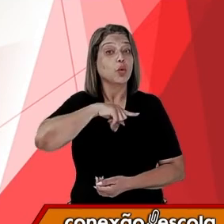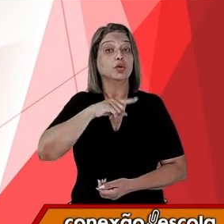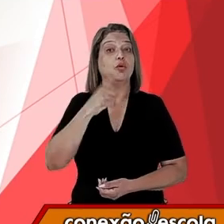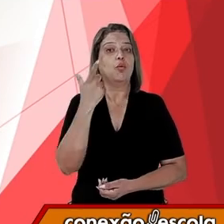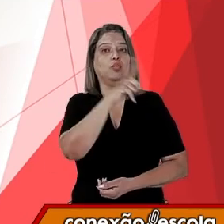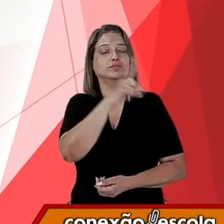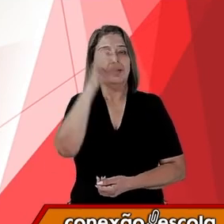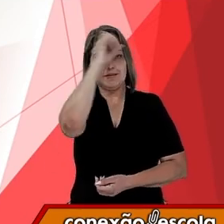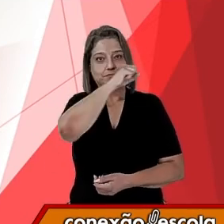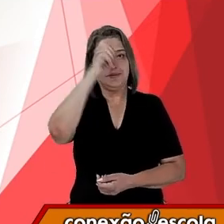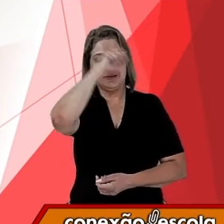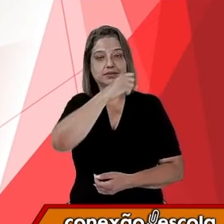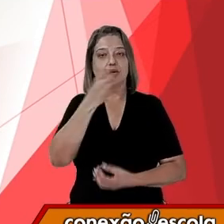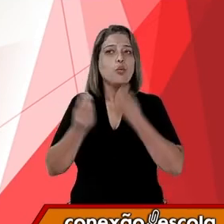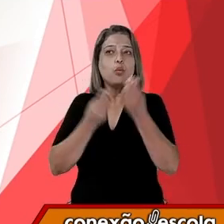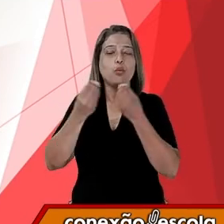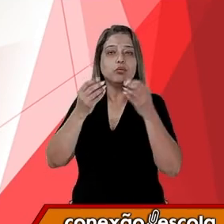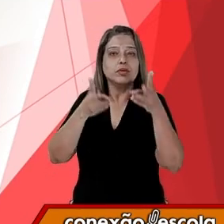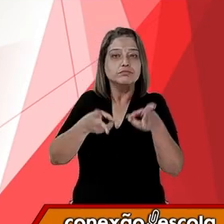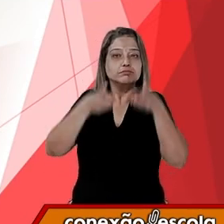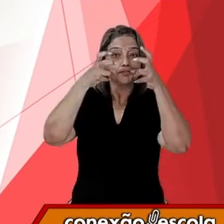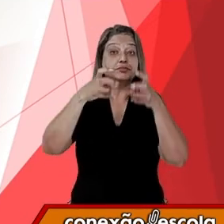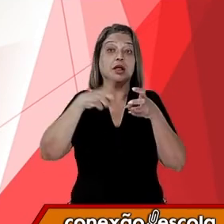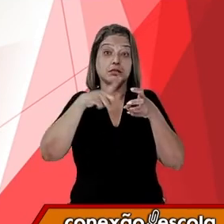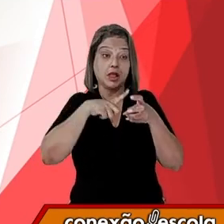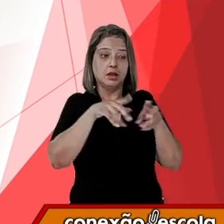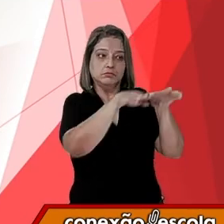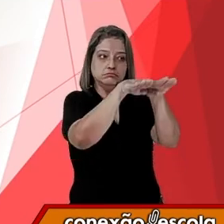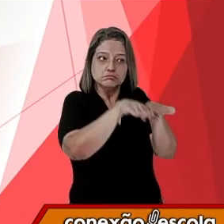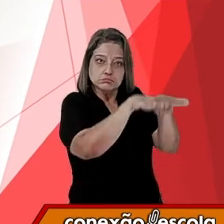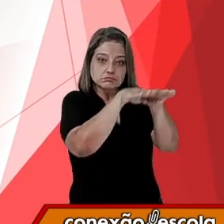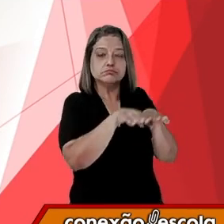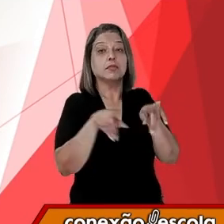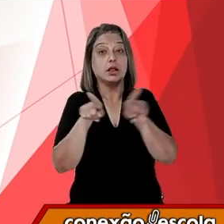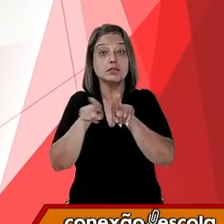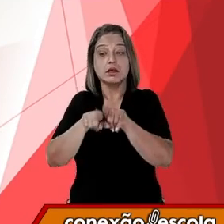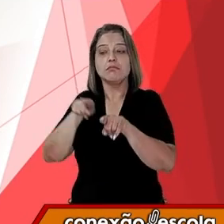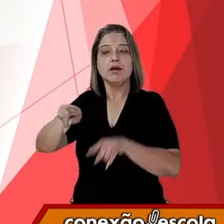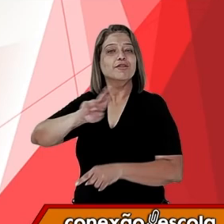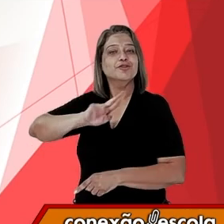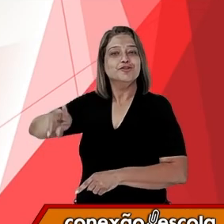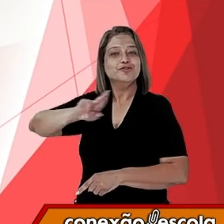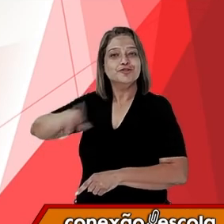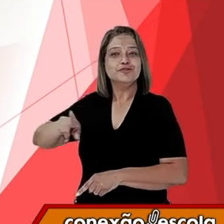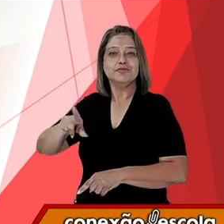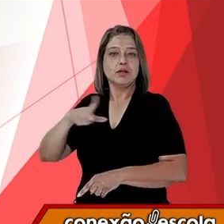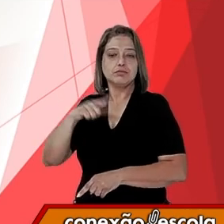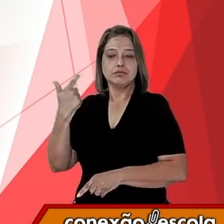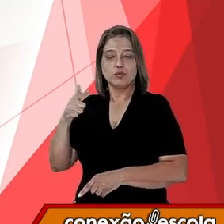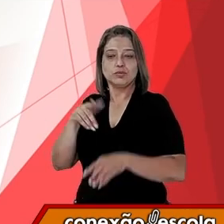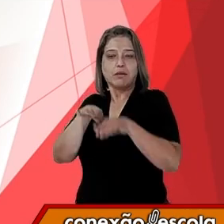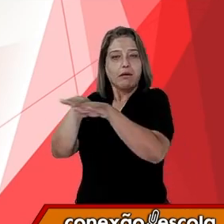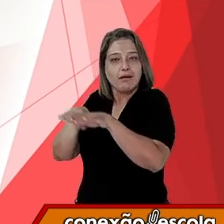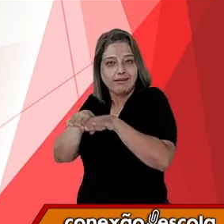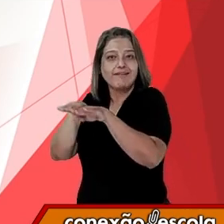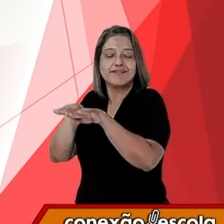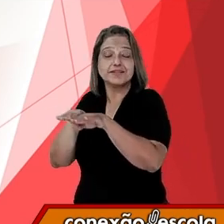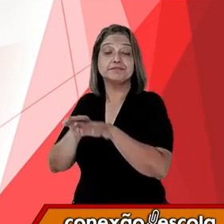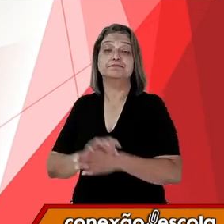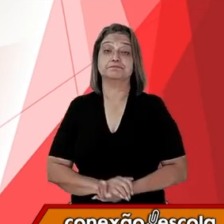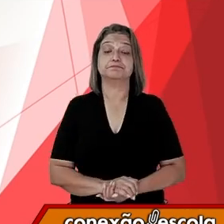Aprendemos a identificar medidas padronizadas e medidas não padronizadas.